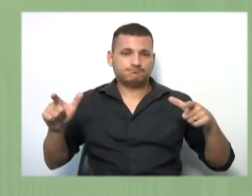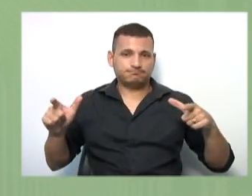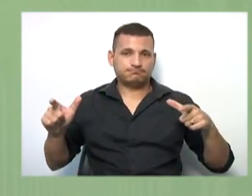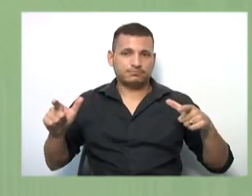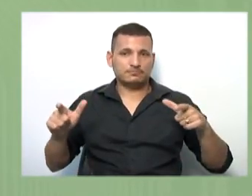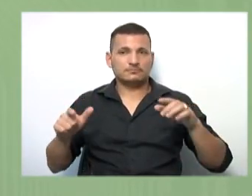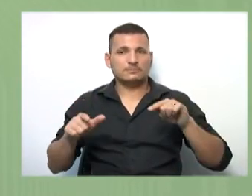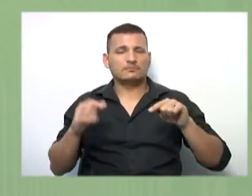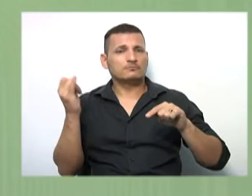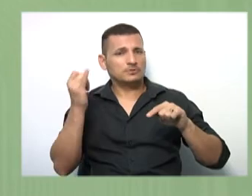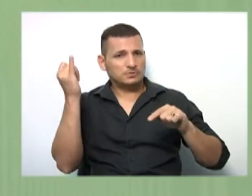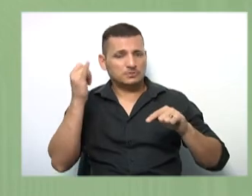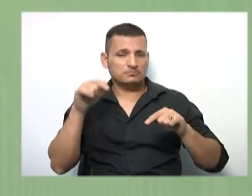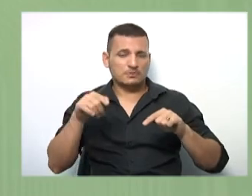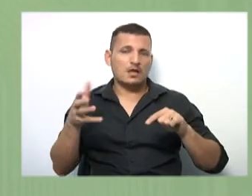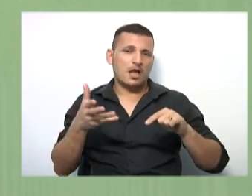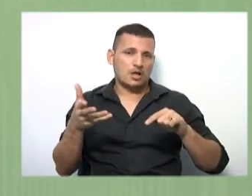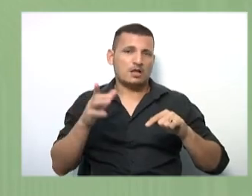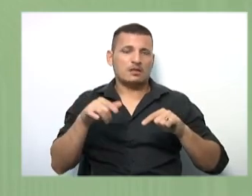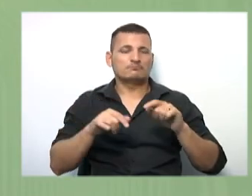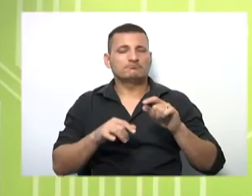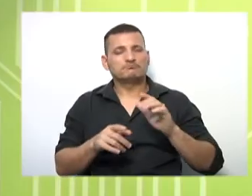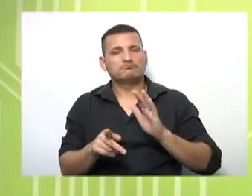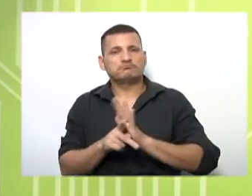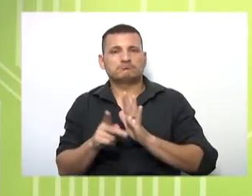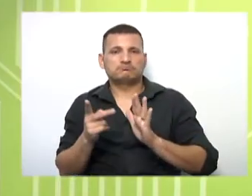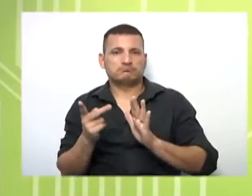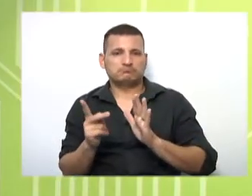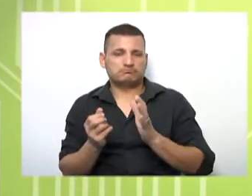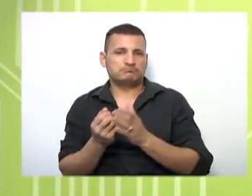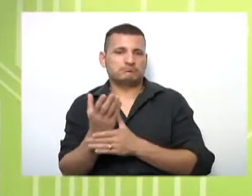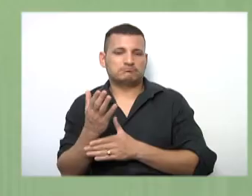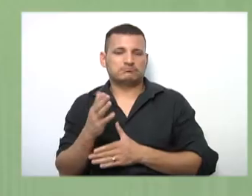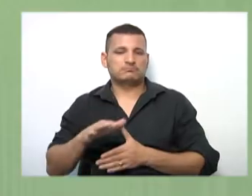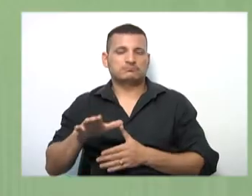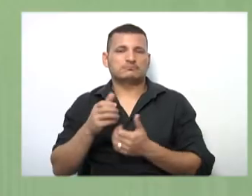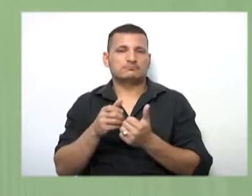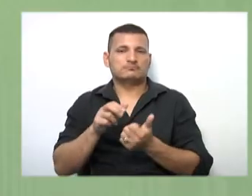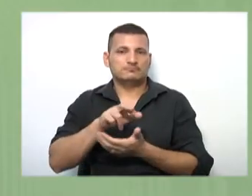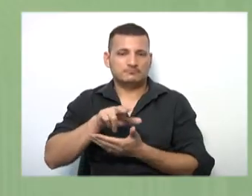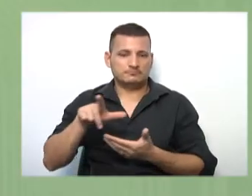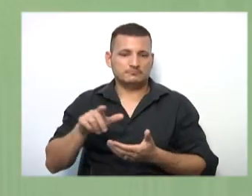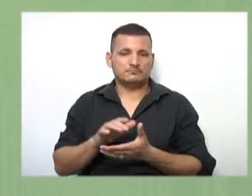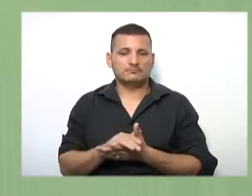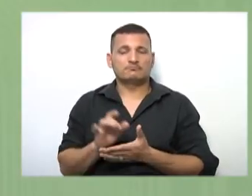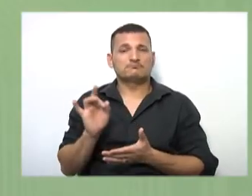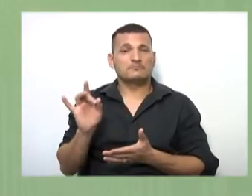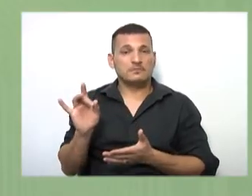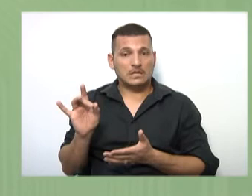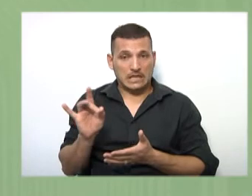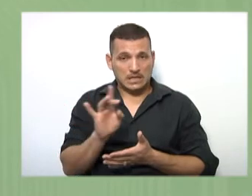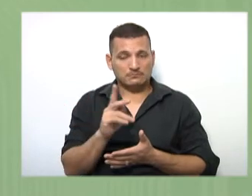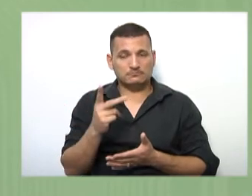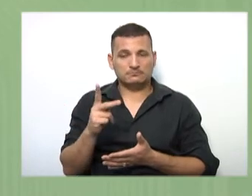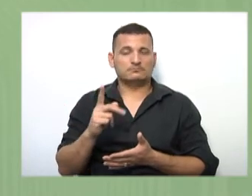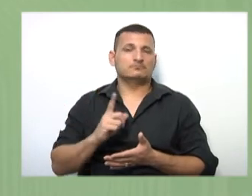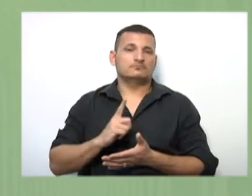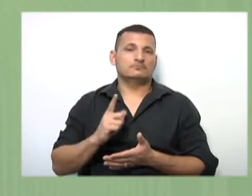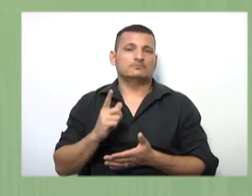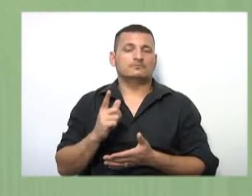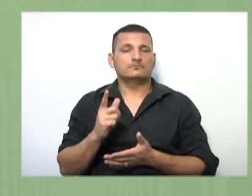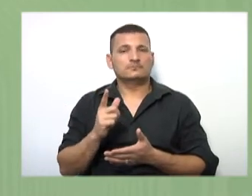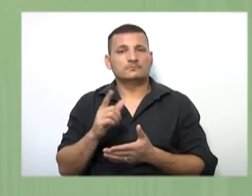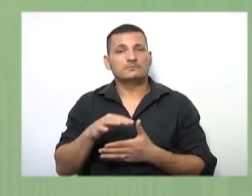importância, passou a se organizar no ramo próprio, no ramo transporte. Cada modalidade tem sua gestão